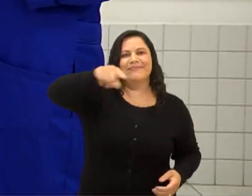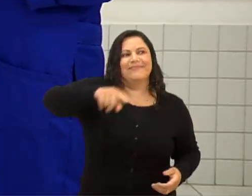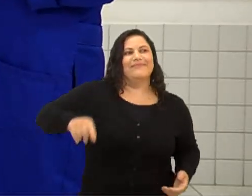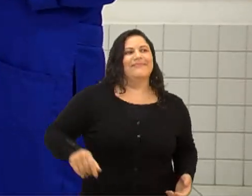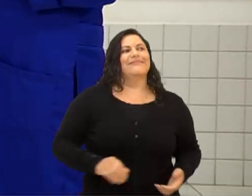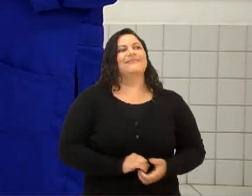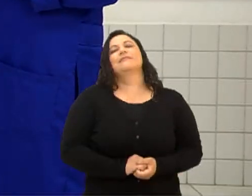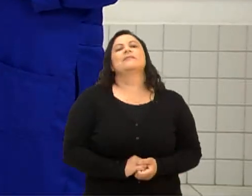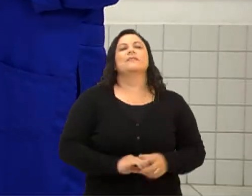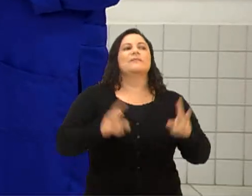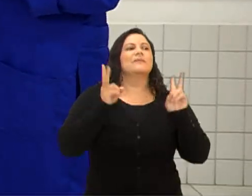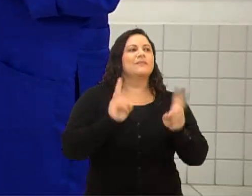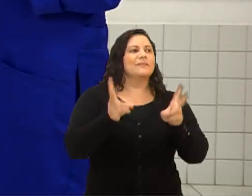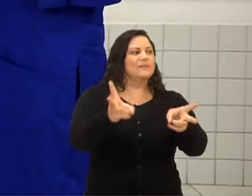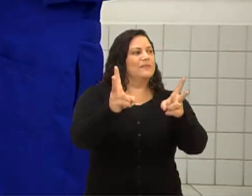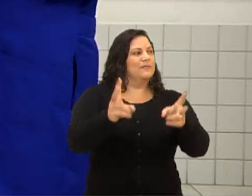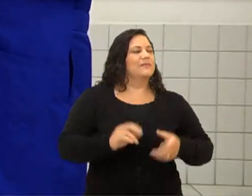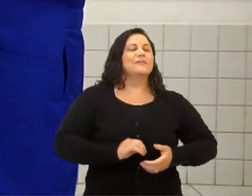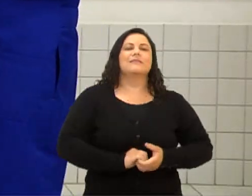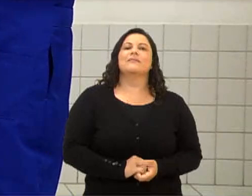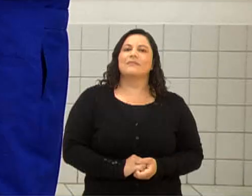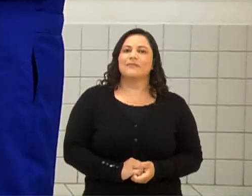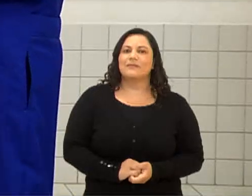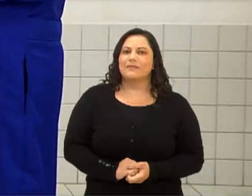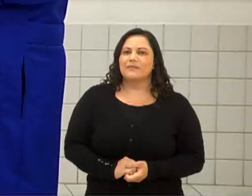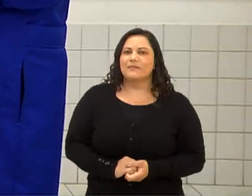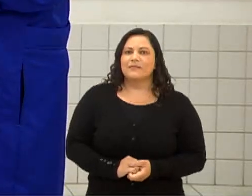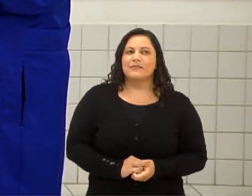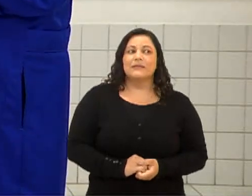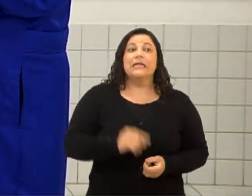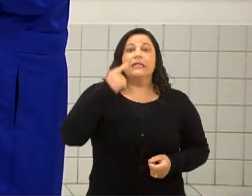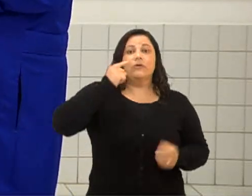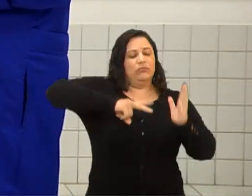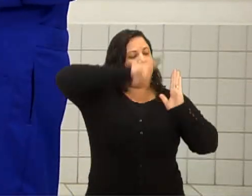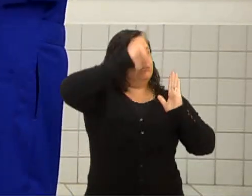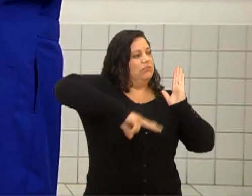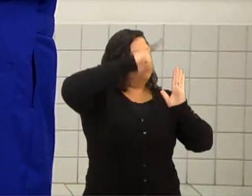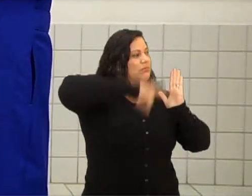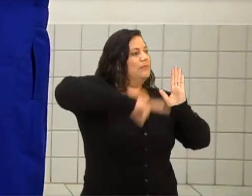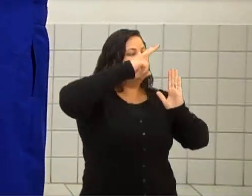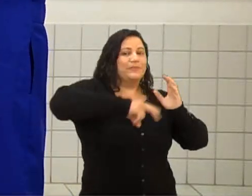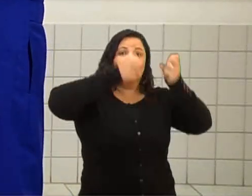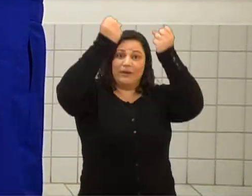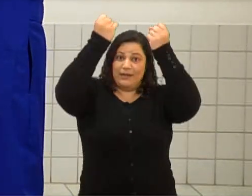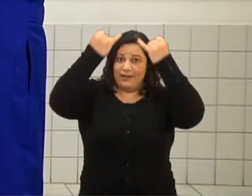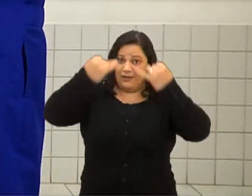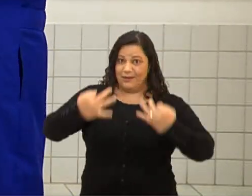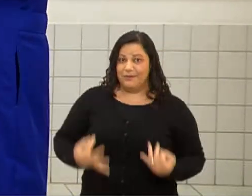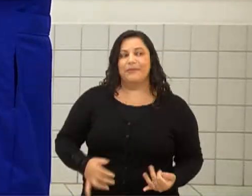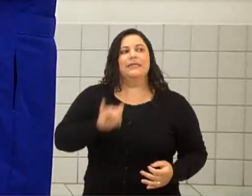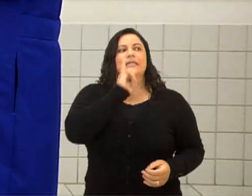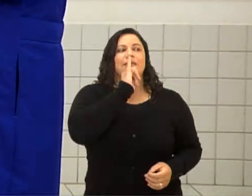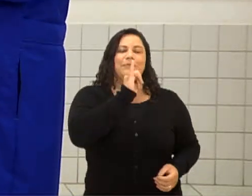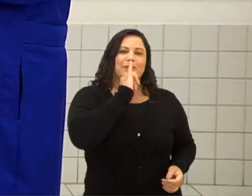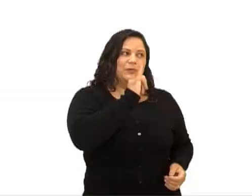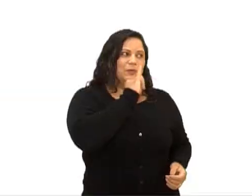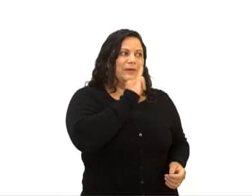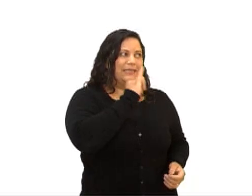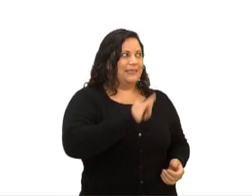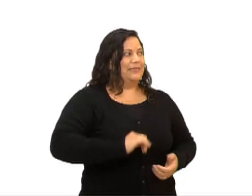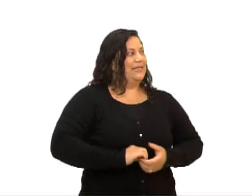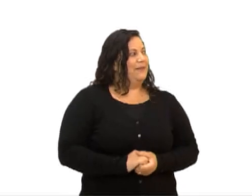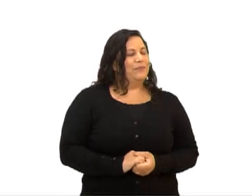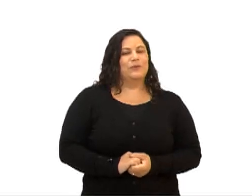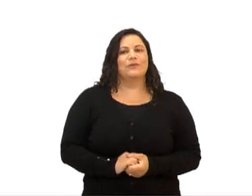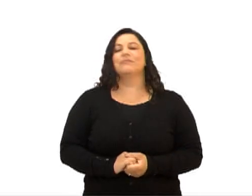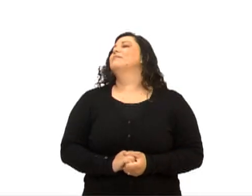mesmo. Então, continuando agora. Vamos lá, gente? Vamos aqui para a leitura e a explicação de mais alguns exemplos. Para ajudar a